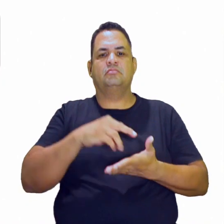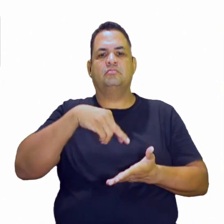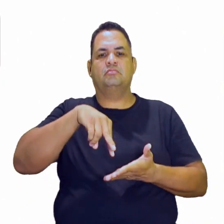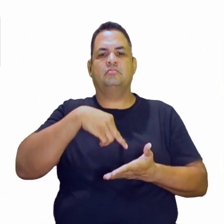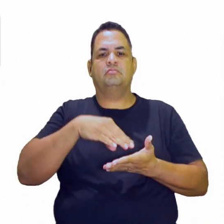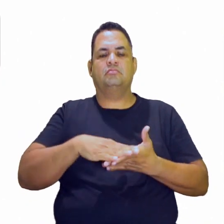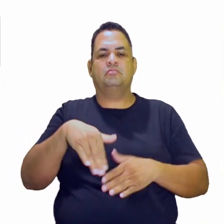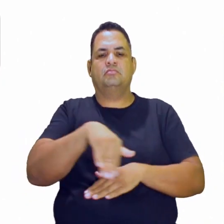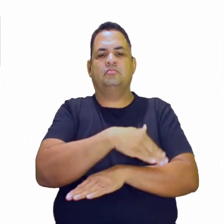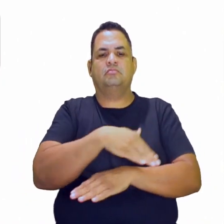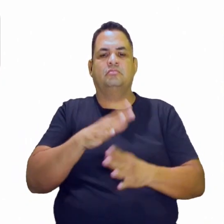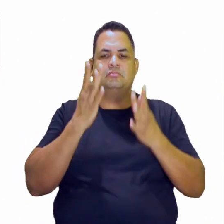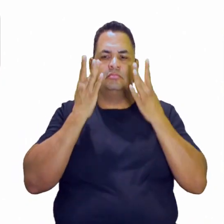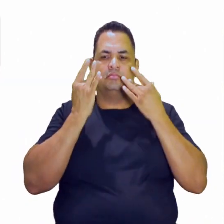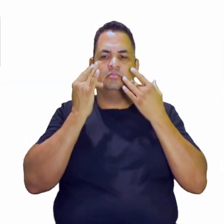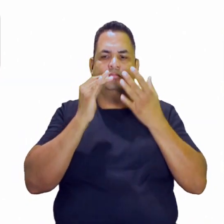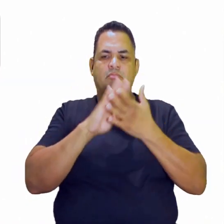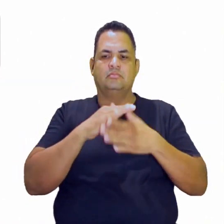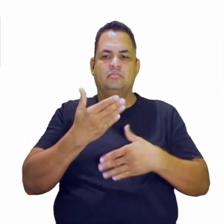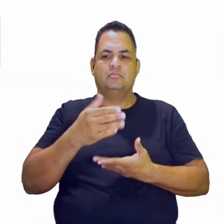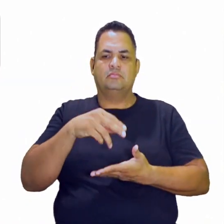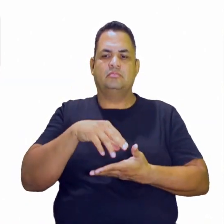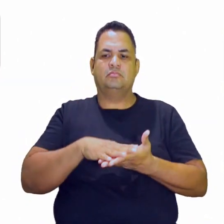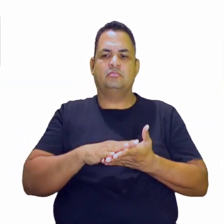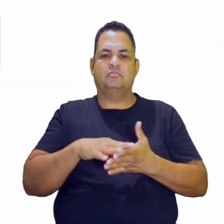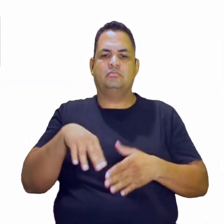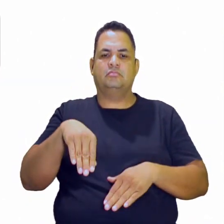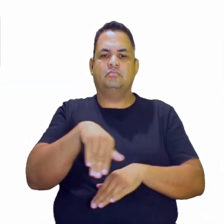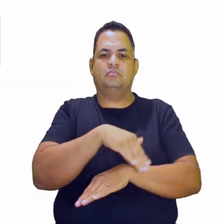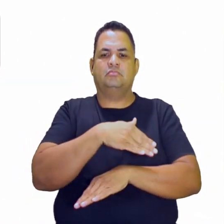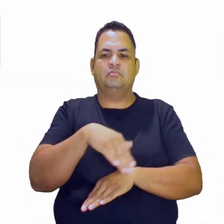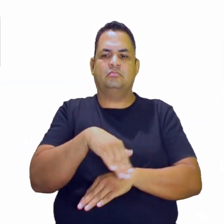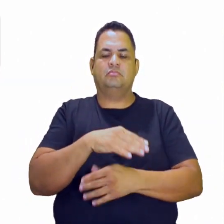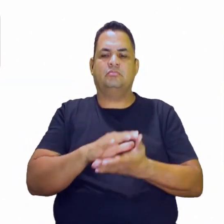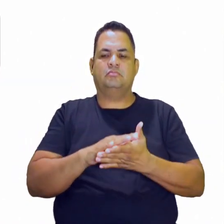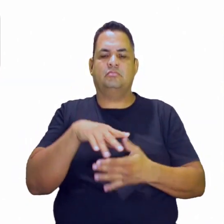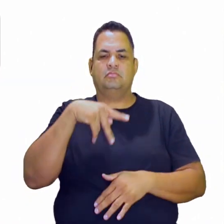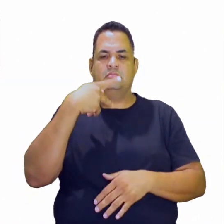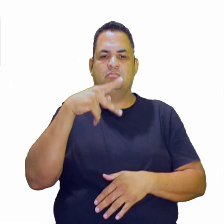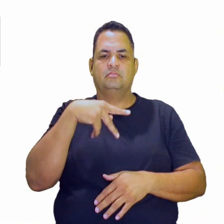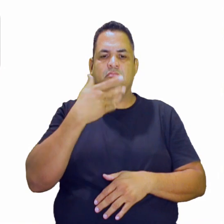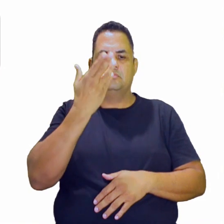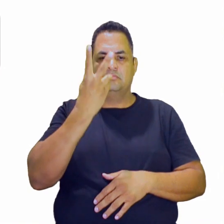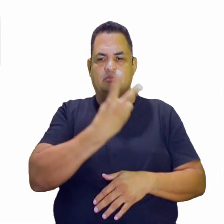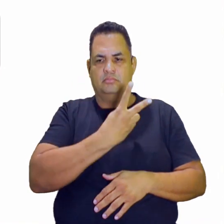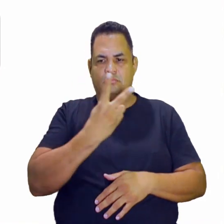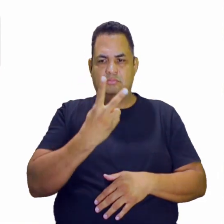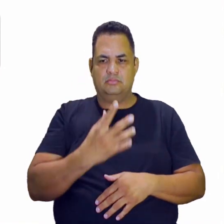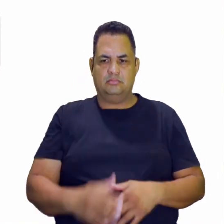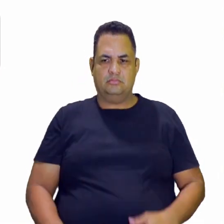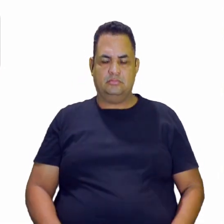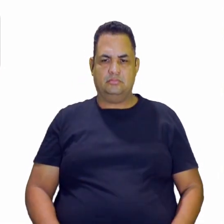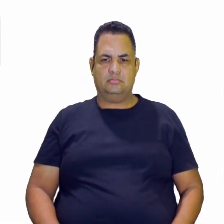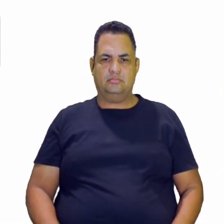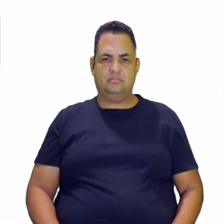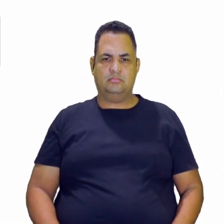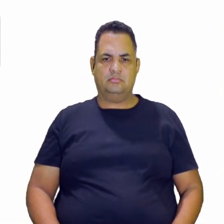rua e outras linguagens da arte, porém, falamos dessas duas aí.